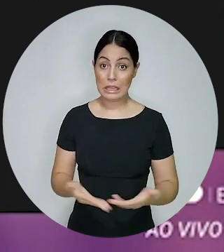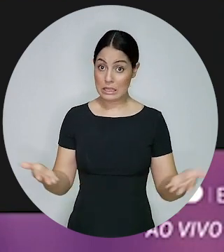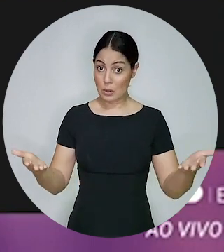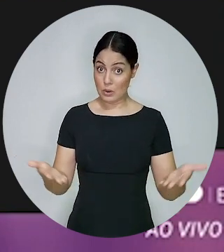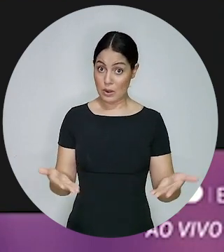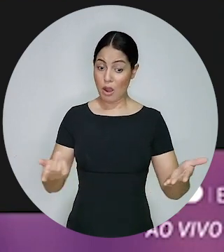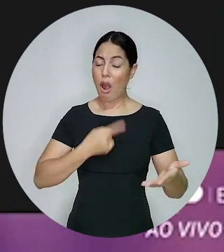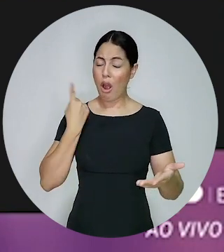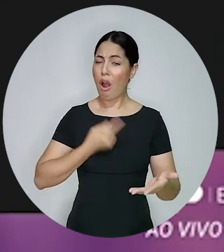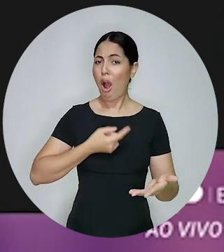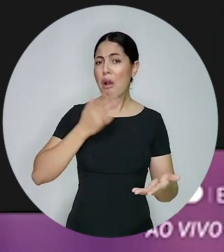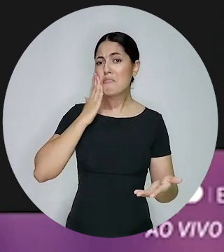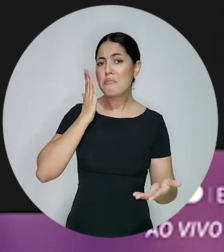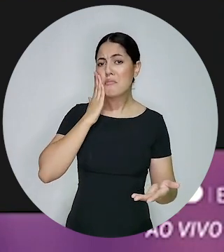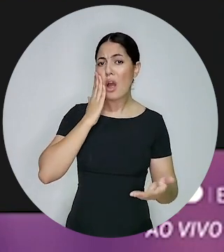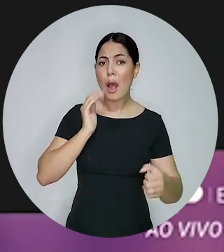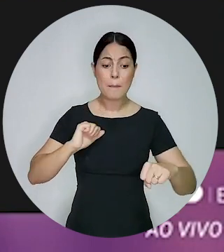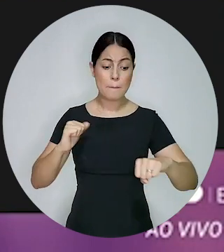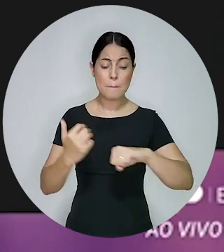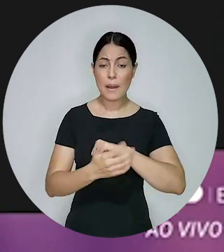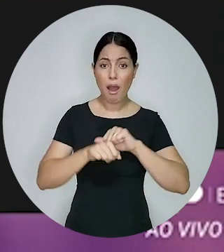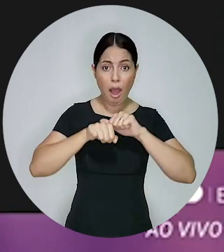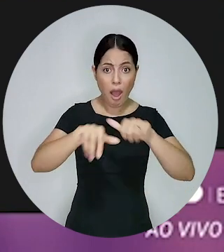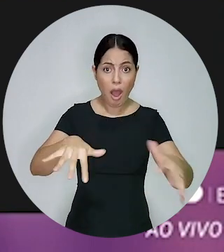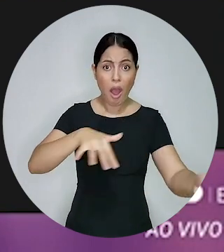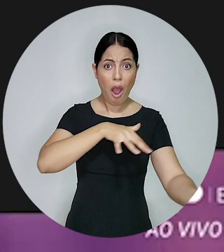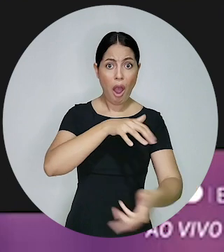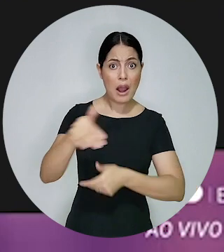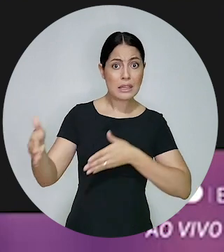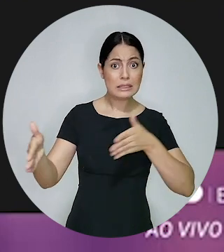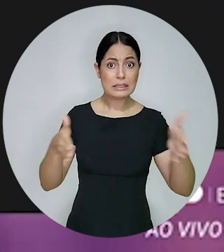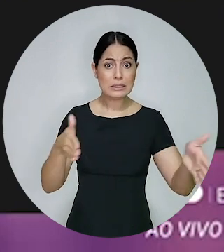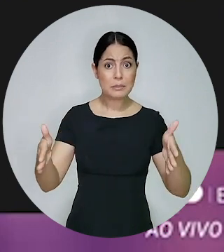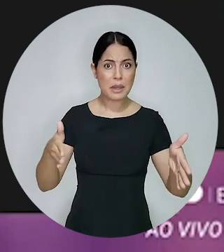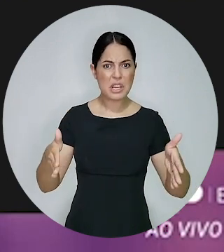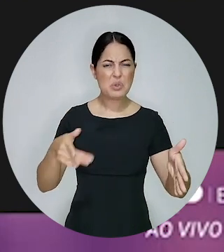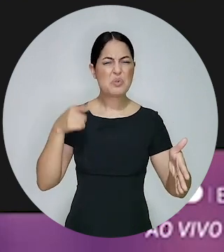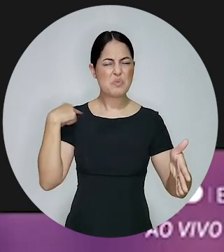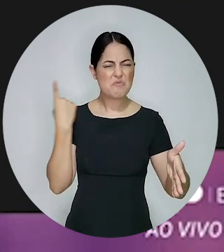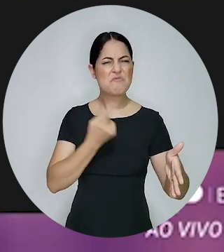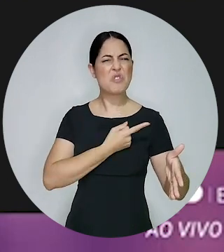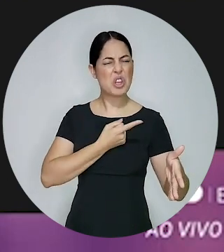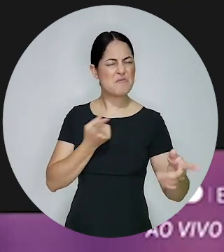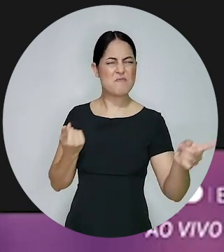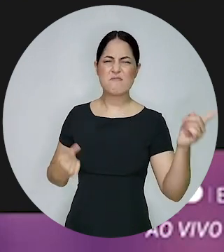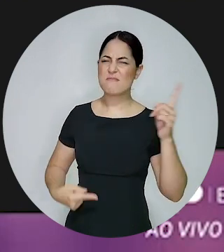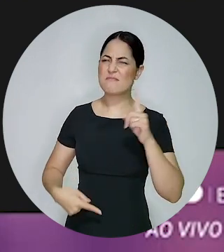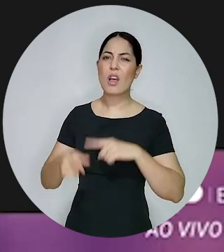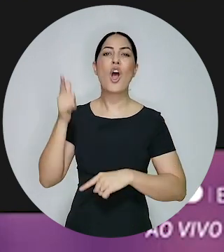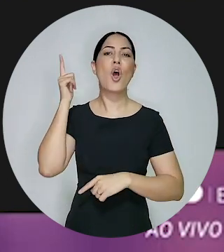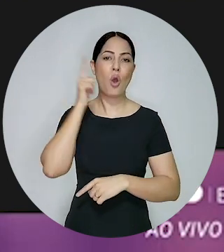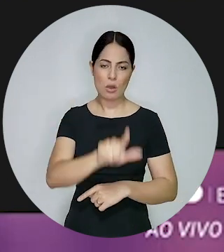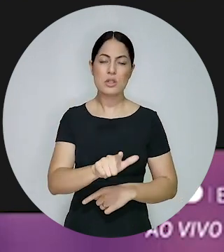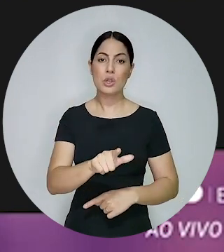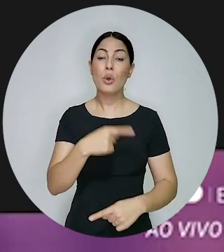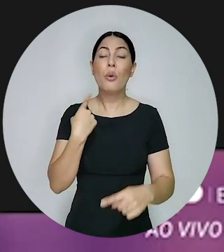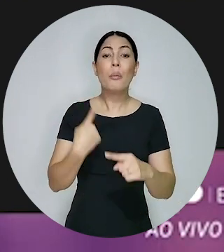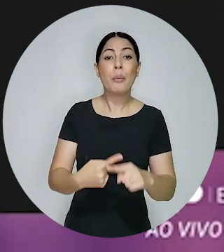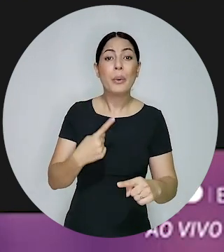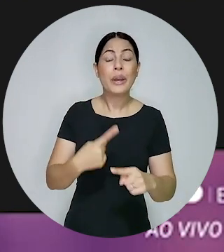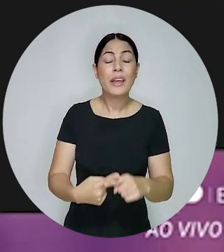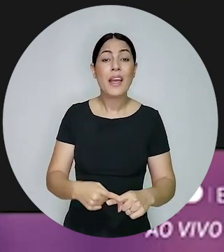E aí, acho que a pandemia ela trouxe legados muito importantes para a gente. Acho que um desafio muito grande que a gente